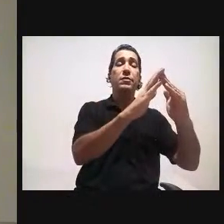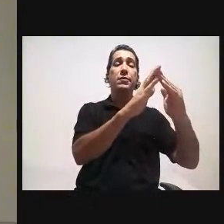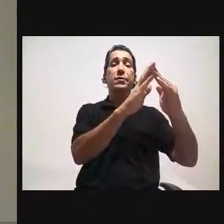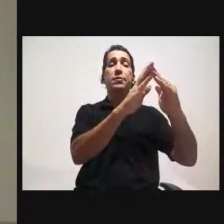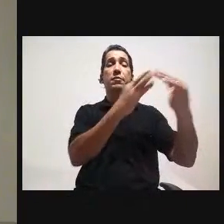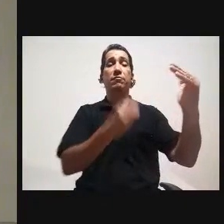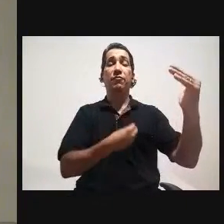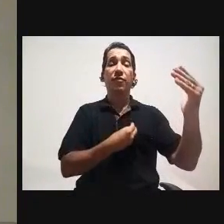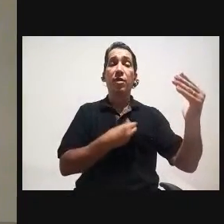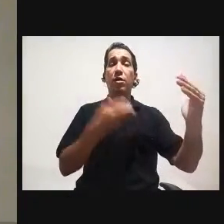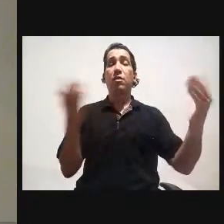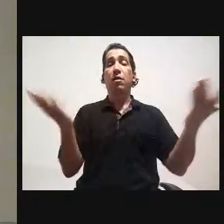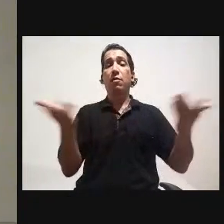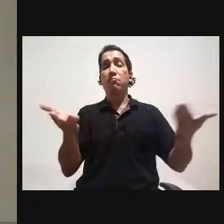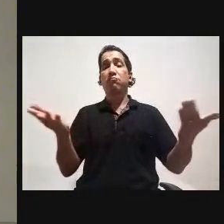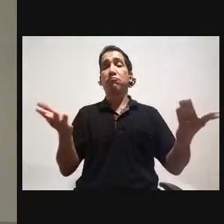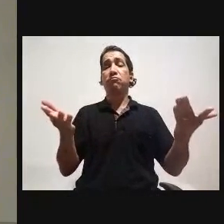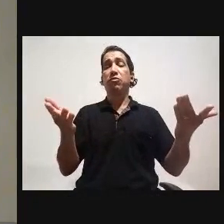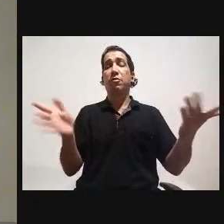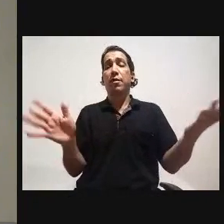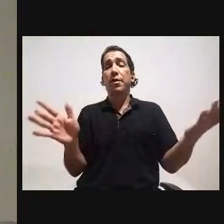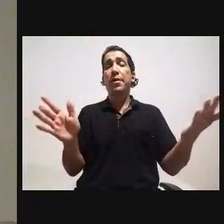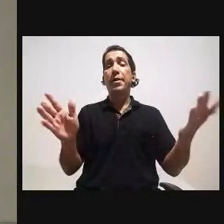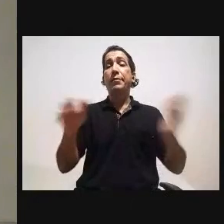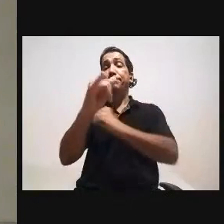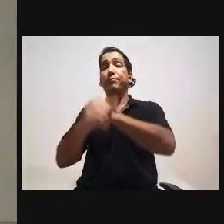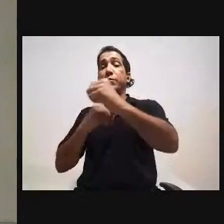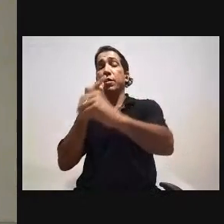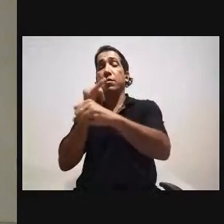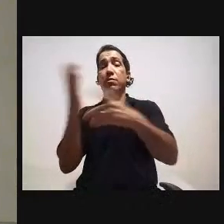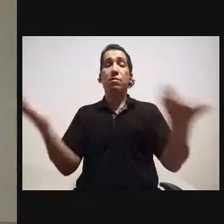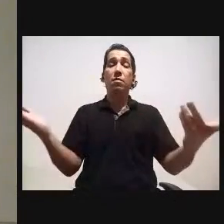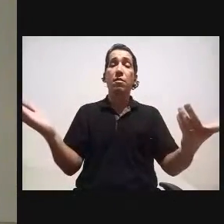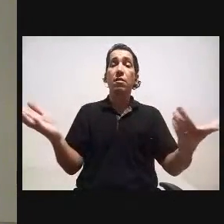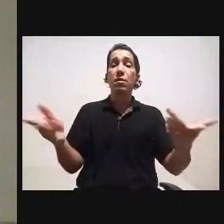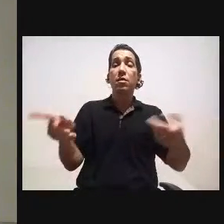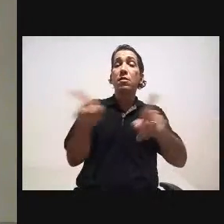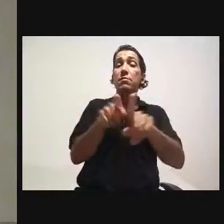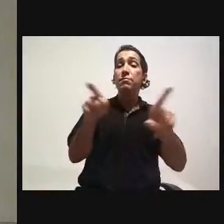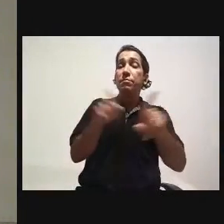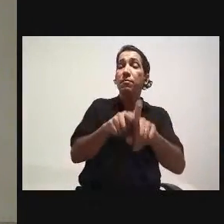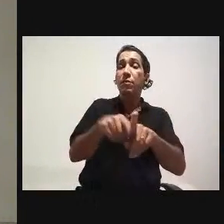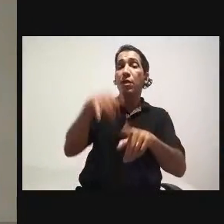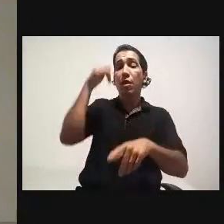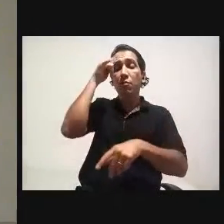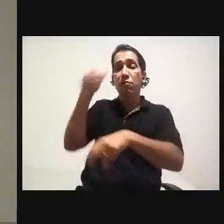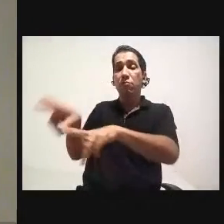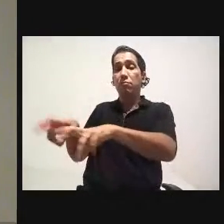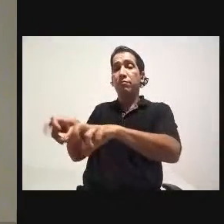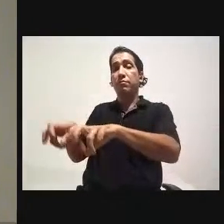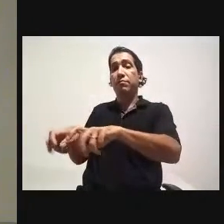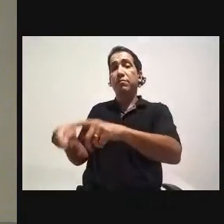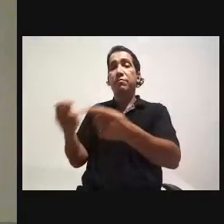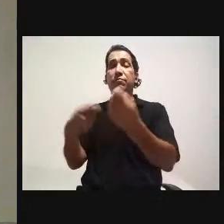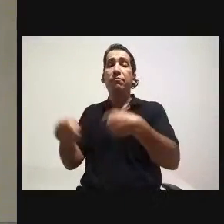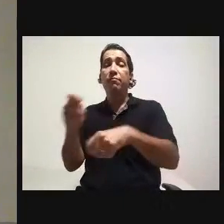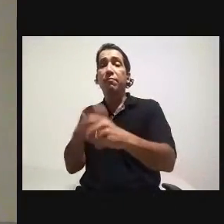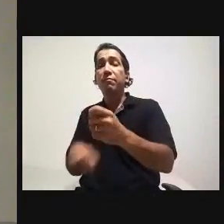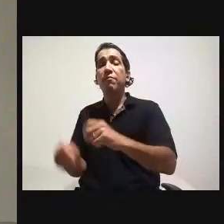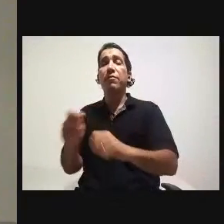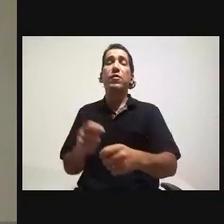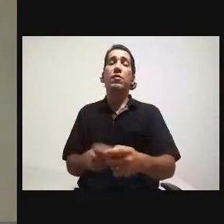E, evidentemente, o agronegócio também é um setor que vai ser atingido pela transformação